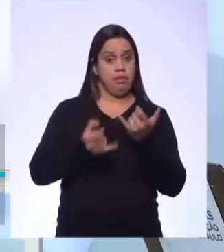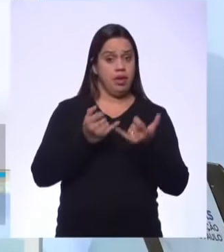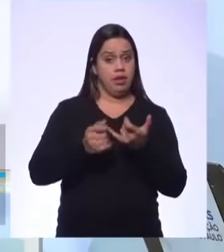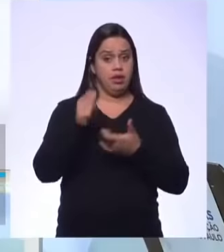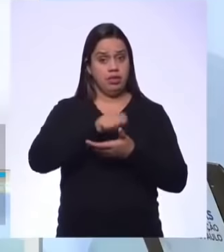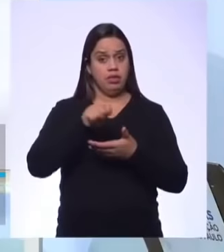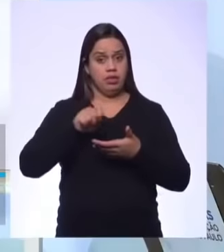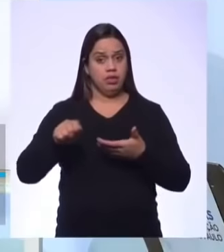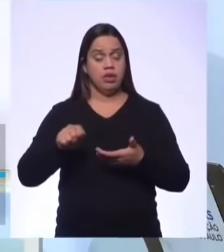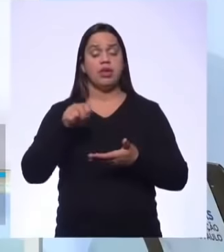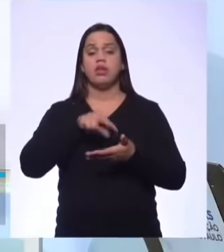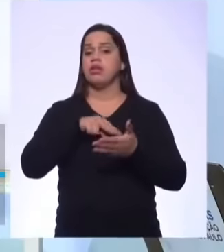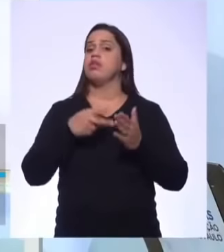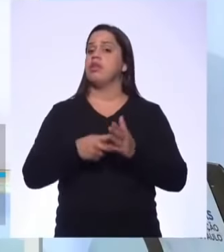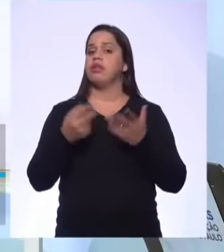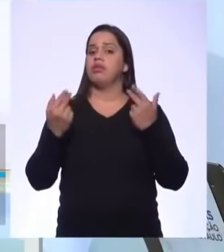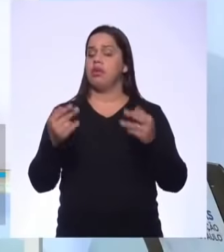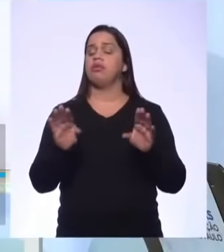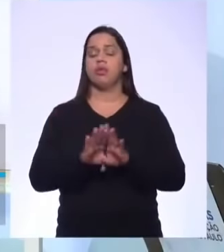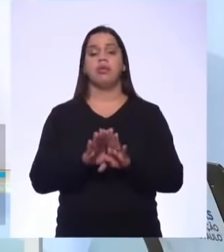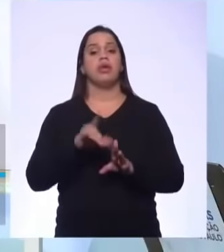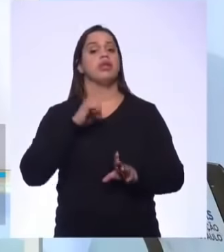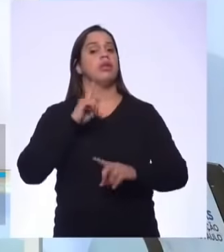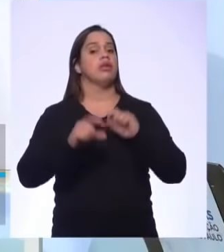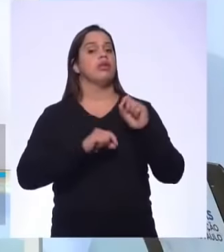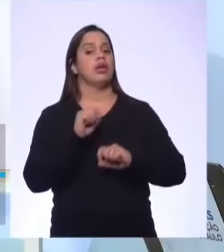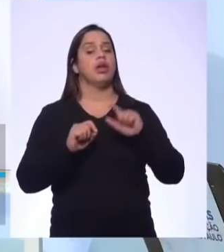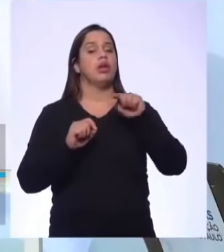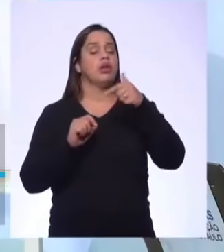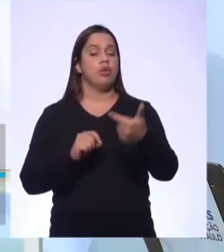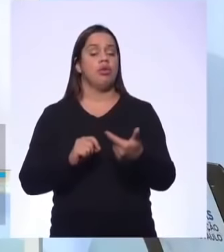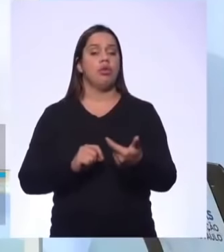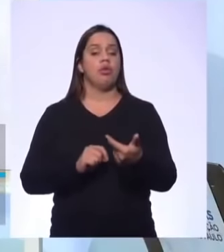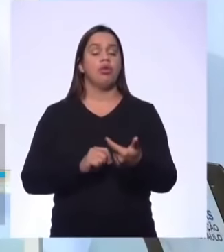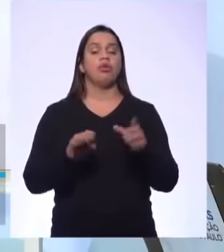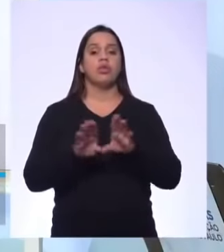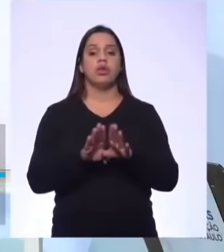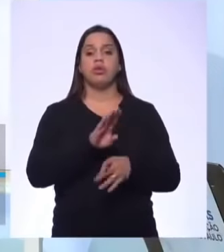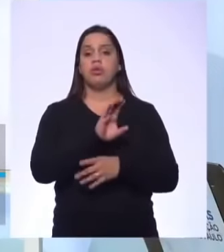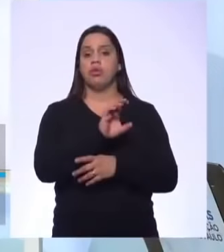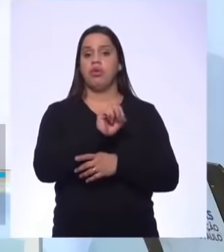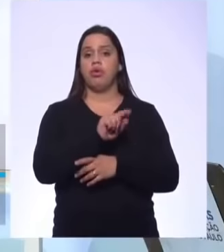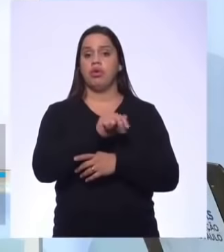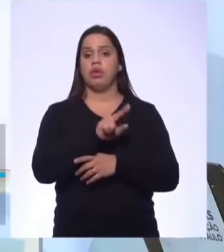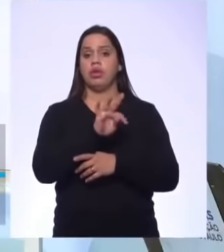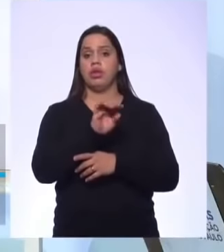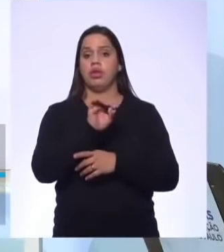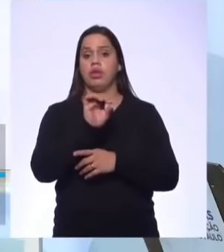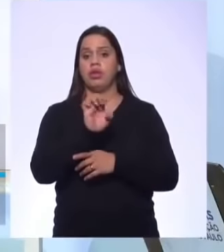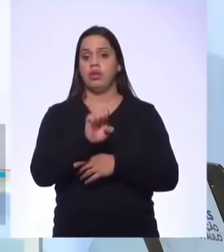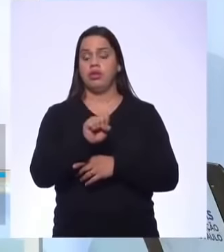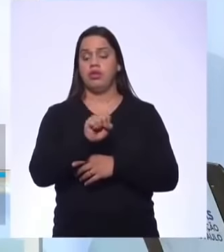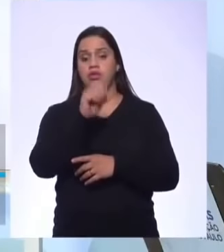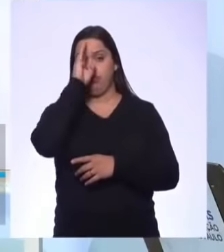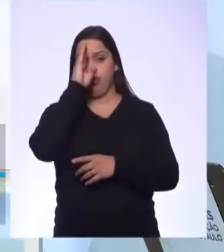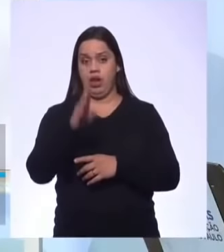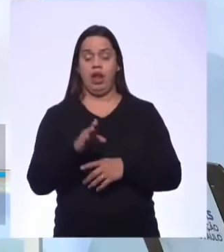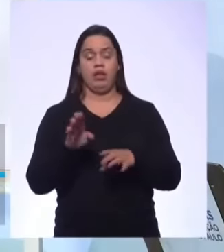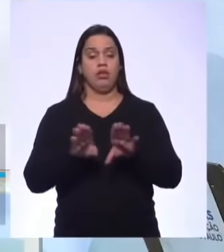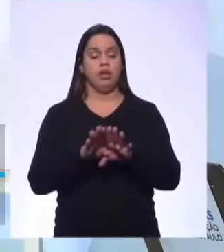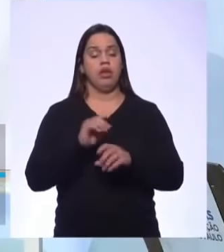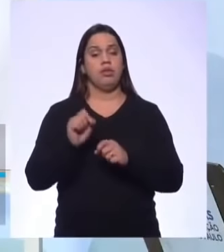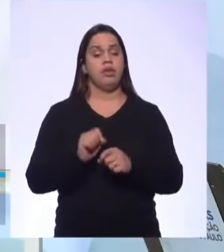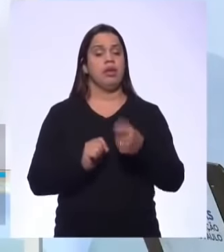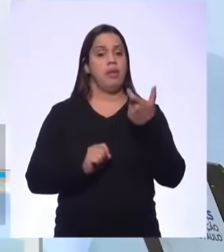mesmo significado. E que eu também tenho os outros cognatos diretos, que é parte da palavra e uma terminação ou